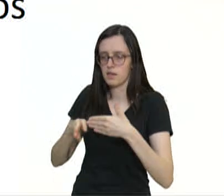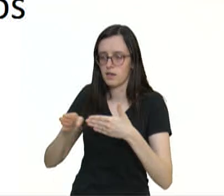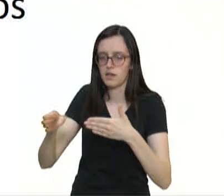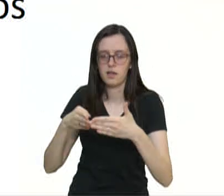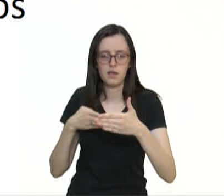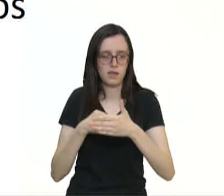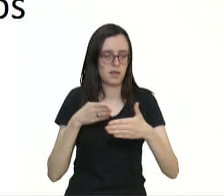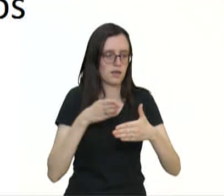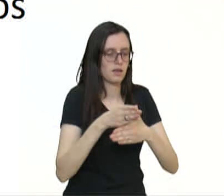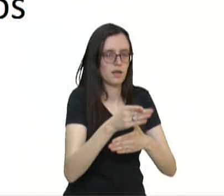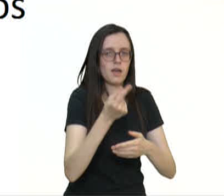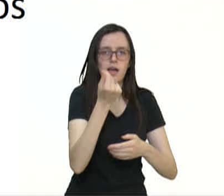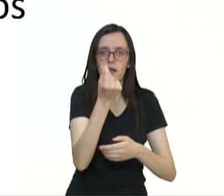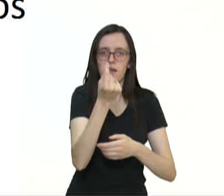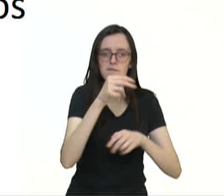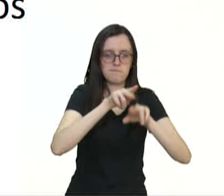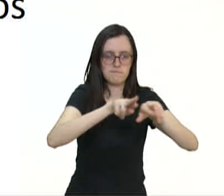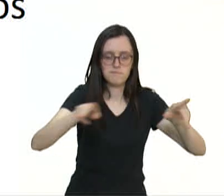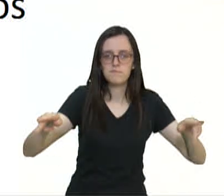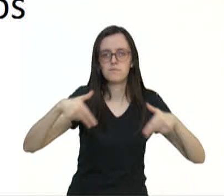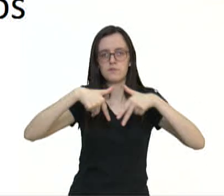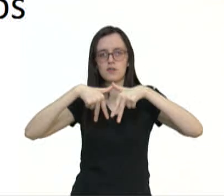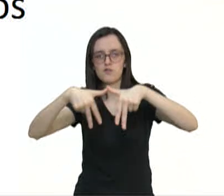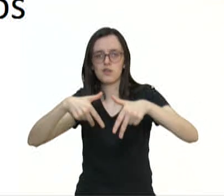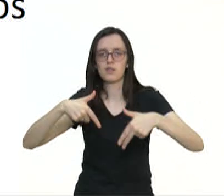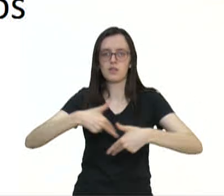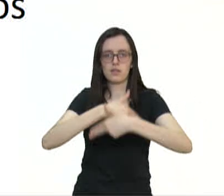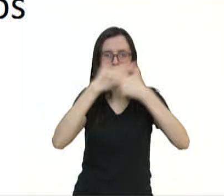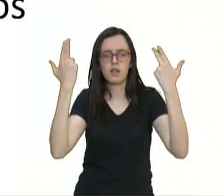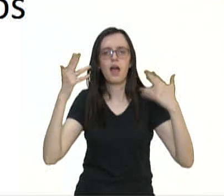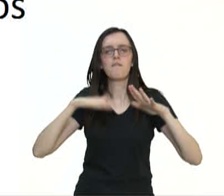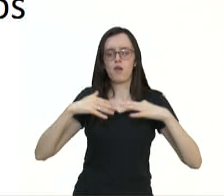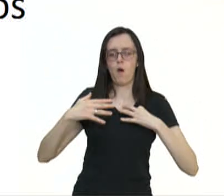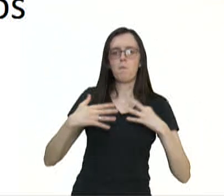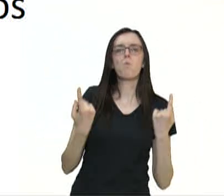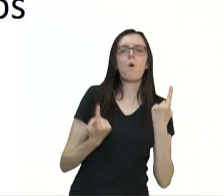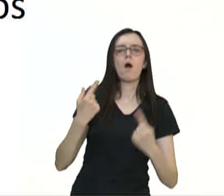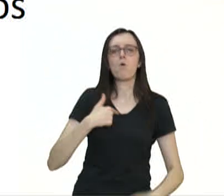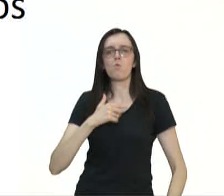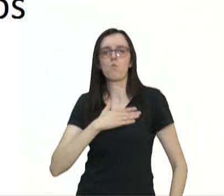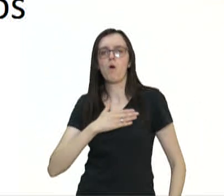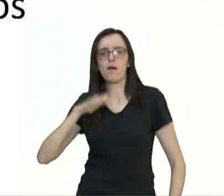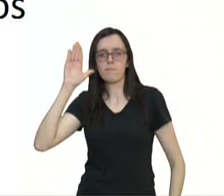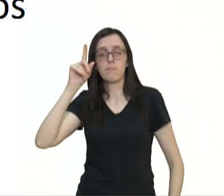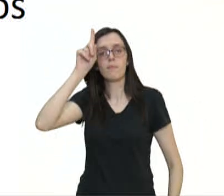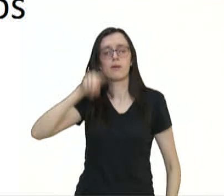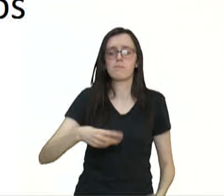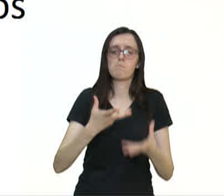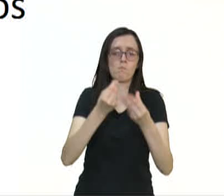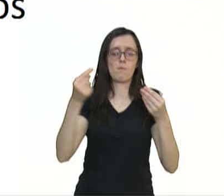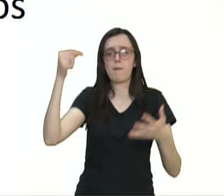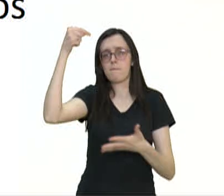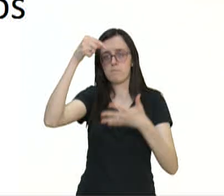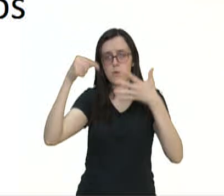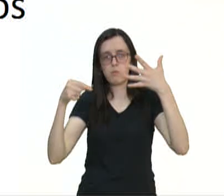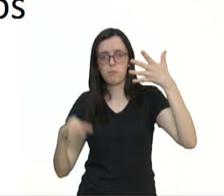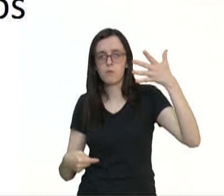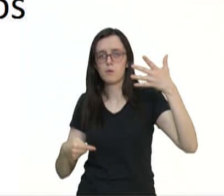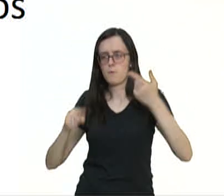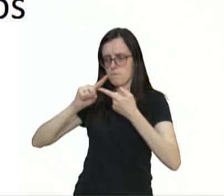socioeconômica, à etnia, gênero, o tipo de roupa que preferimos e etc. Por meio desses muitos elementos